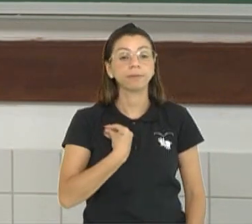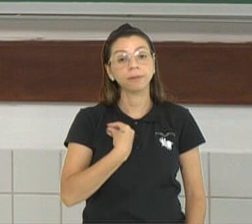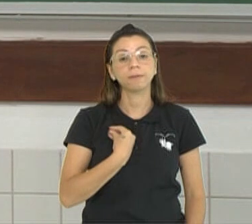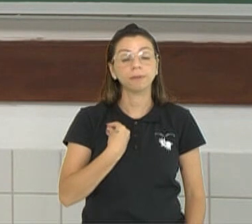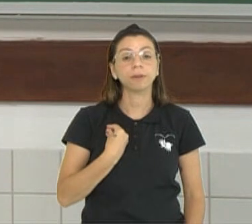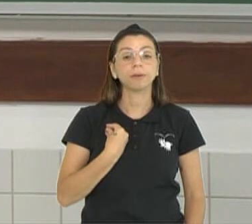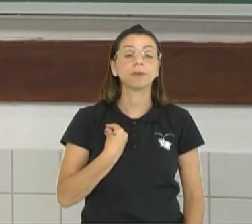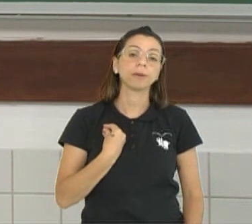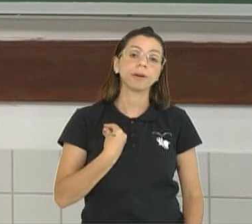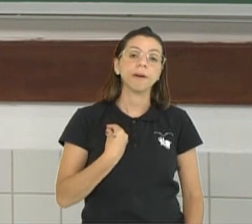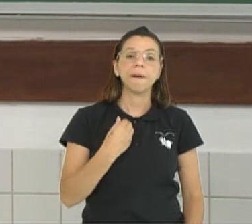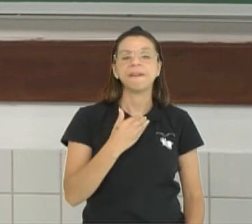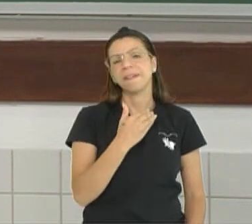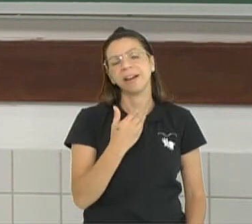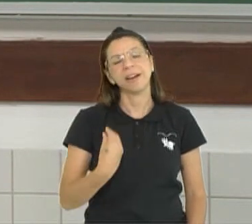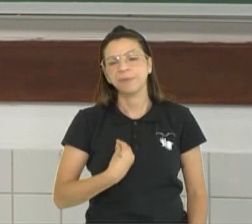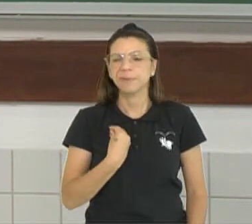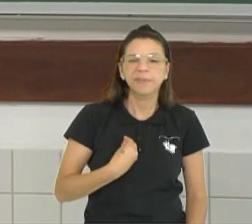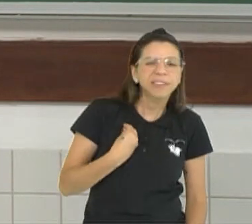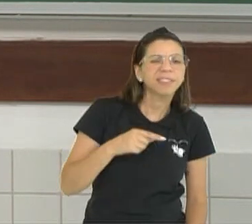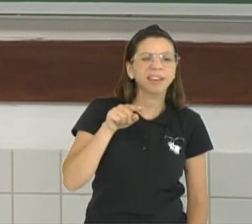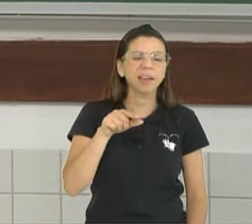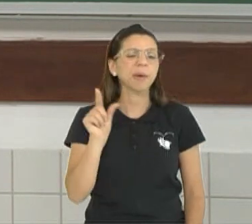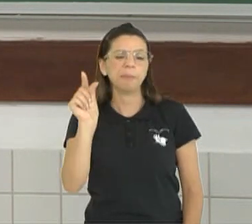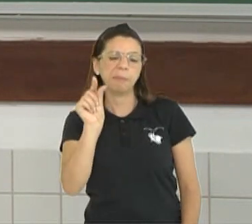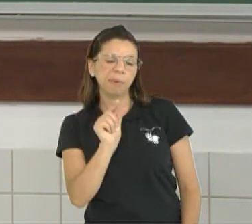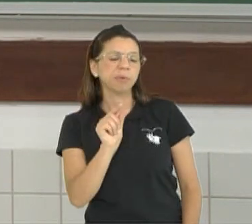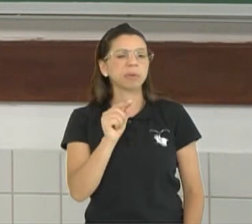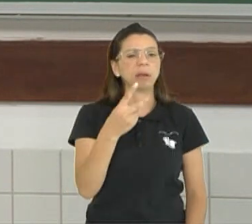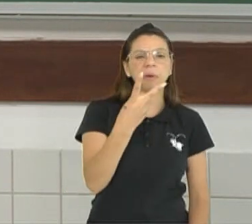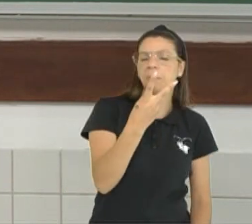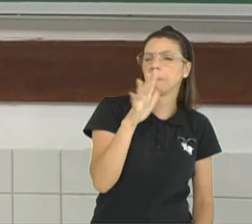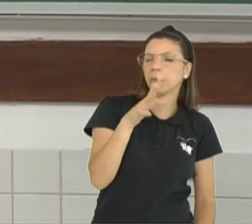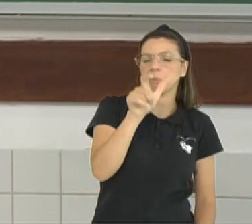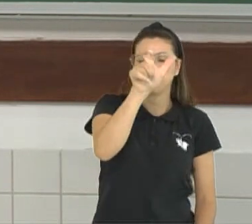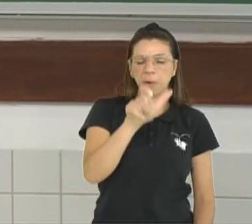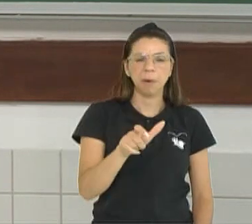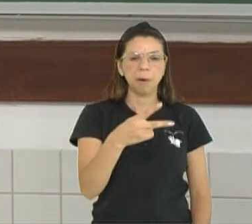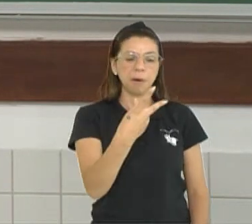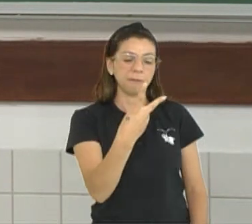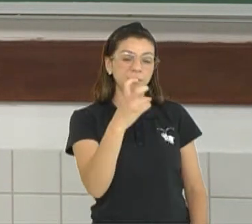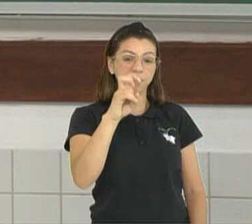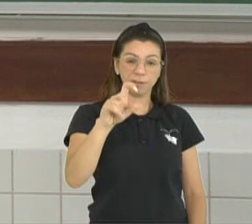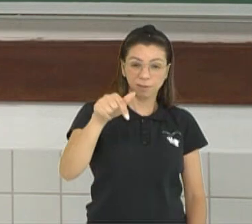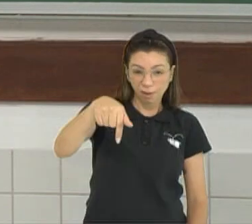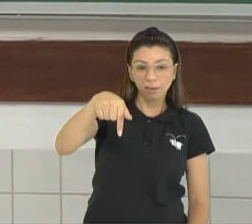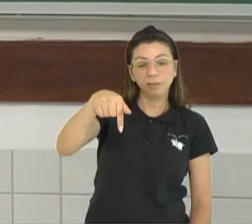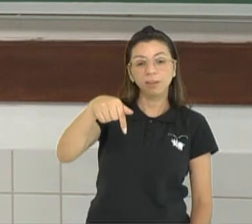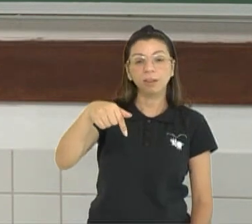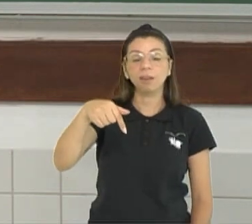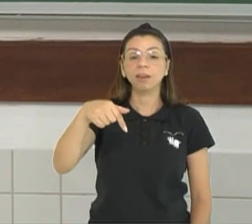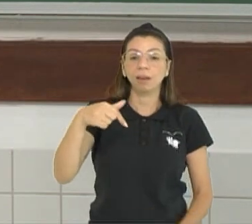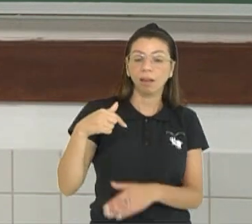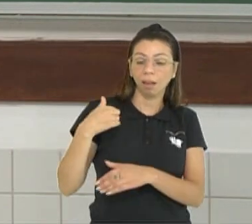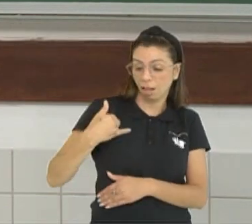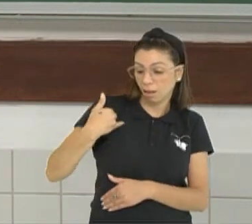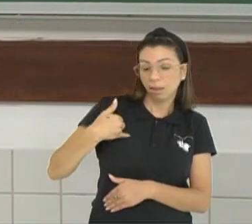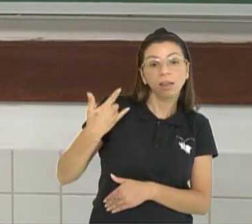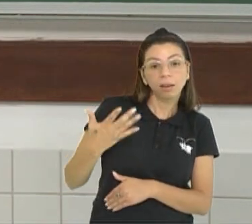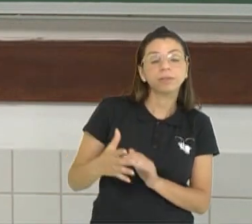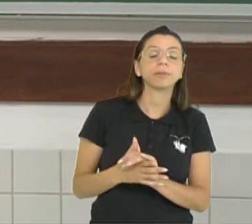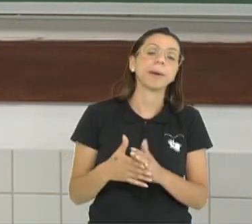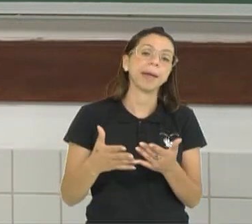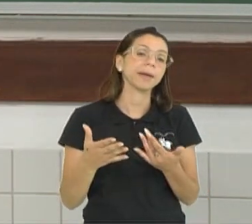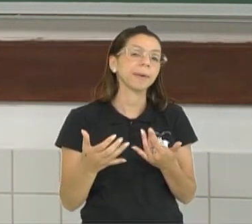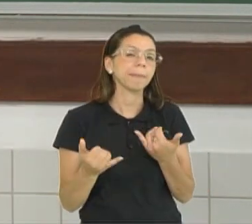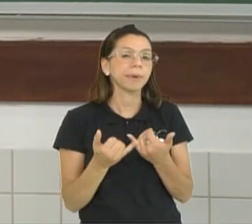pouco. Então, uma pessoa com uns 27 anos já era considerada uma pessoa muito velha para aquele